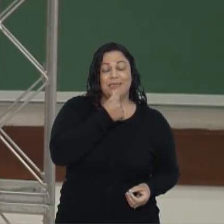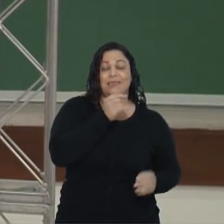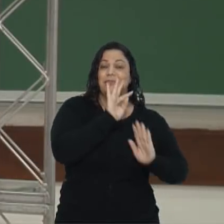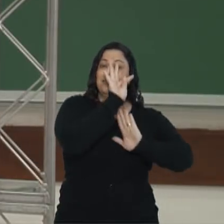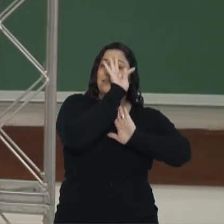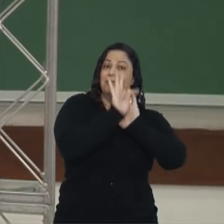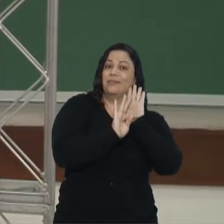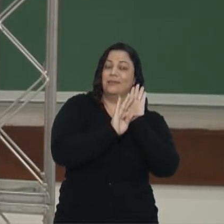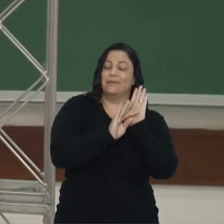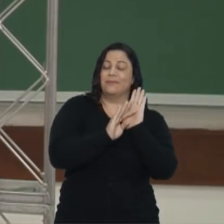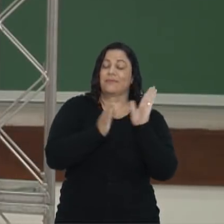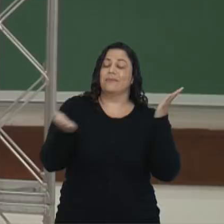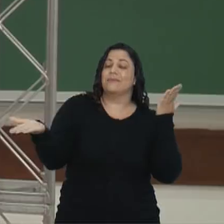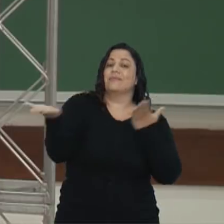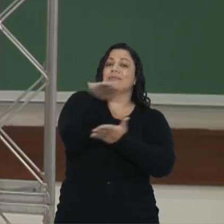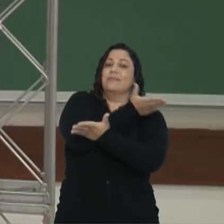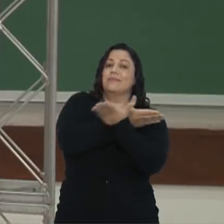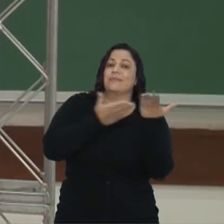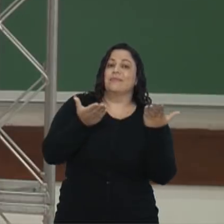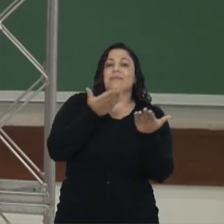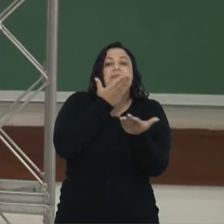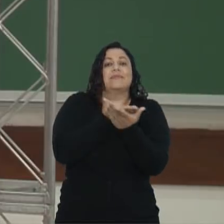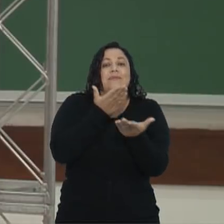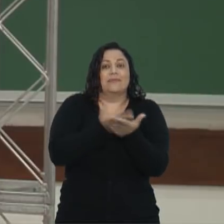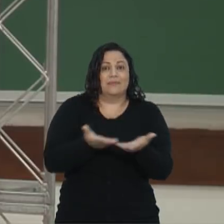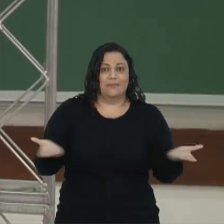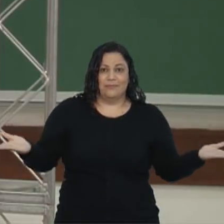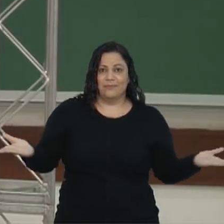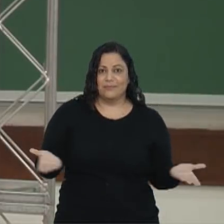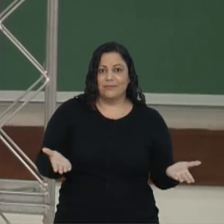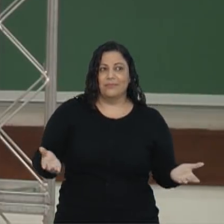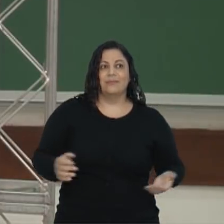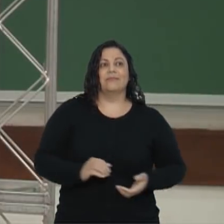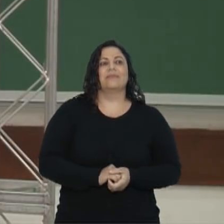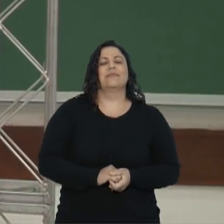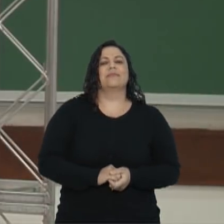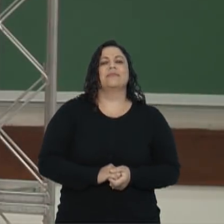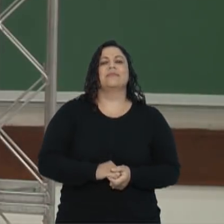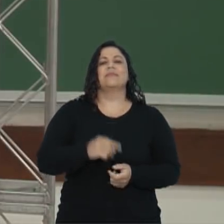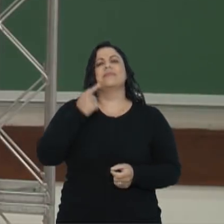ter relação com a nossa aula hoje, tá certo? Então vamos entrar no tema?